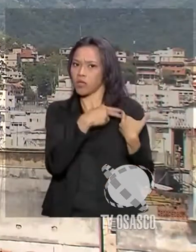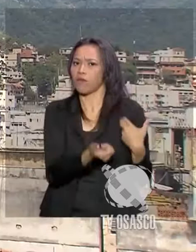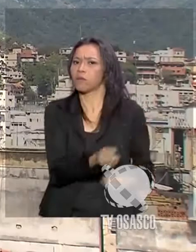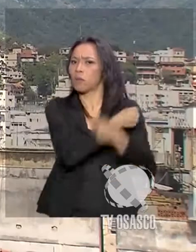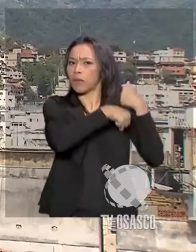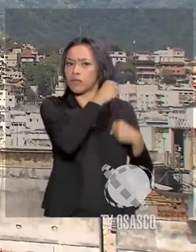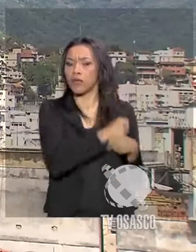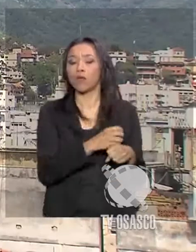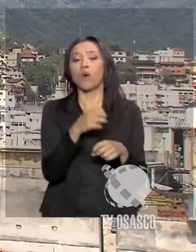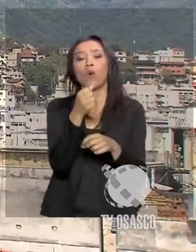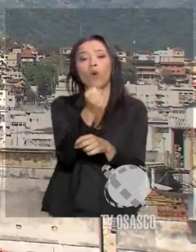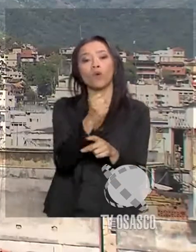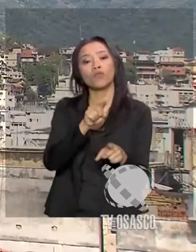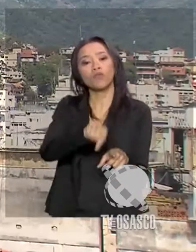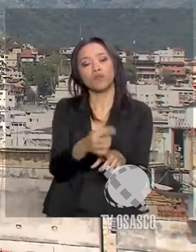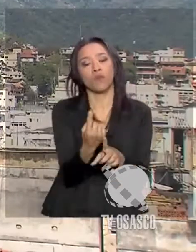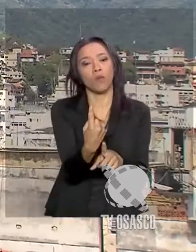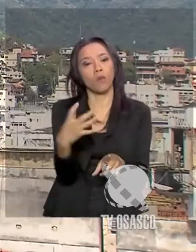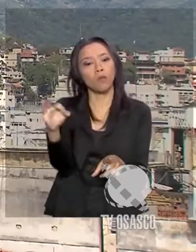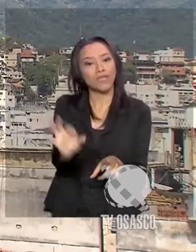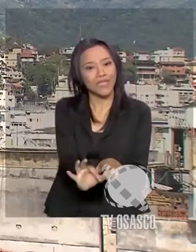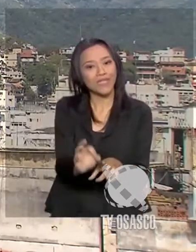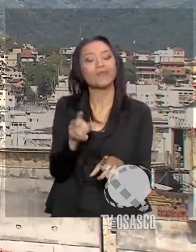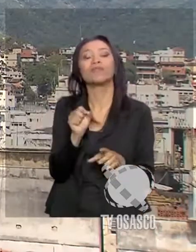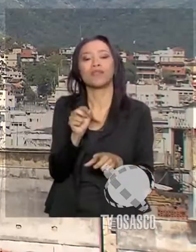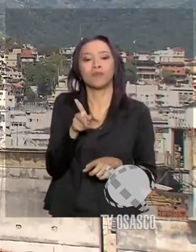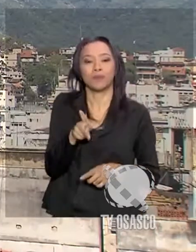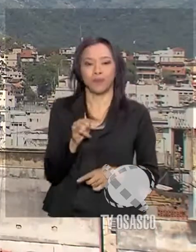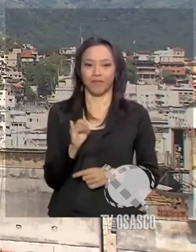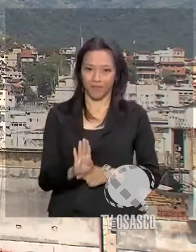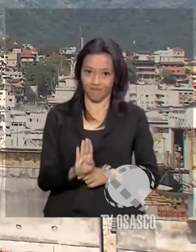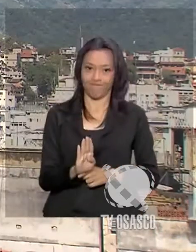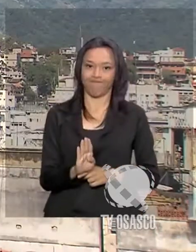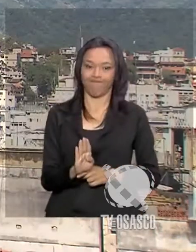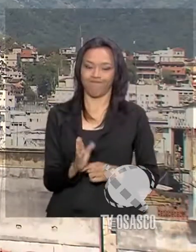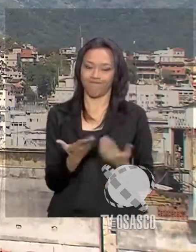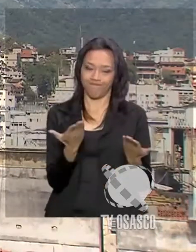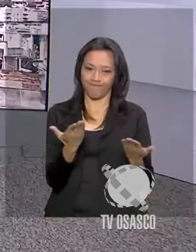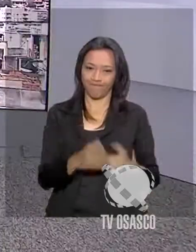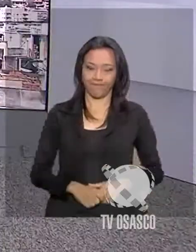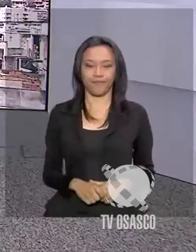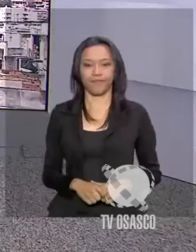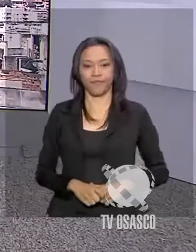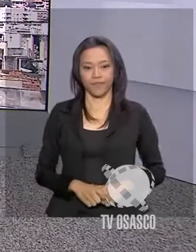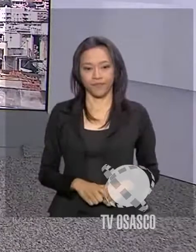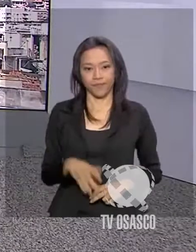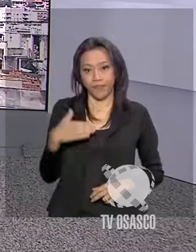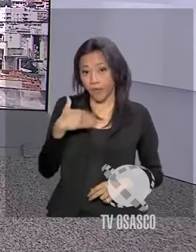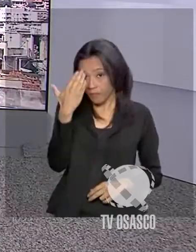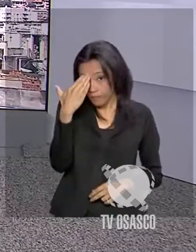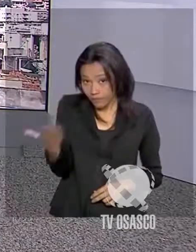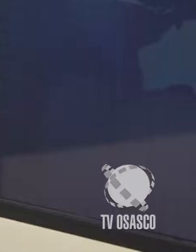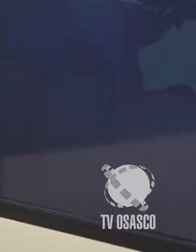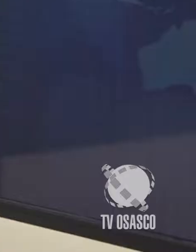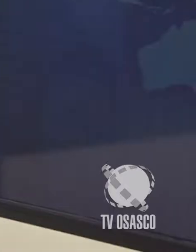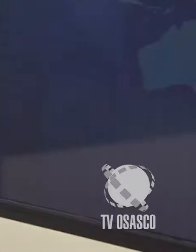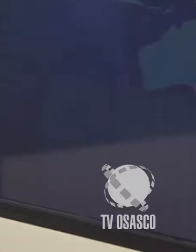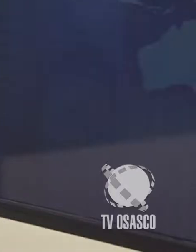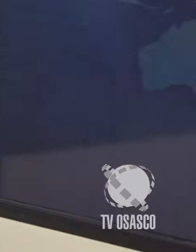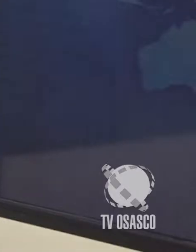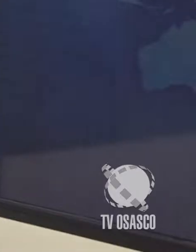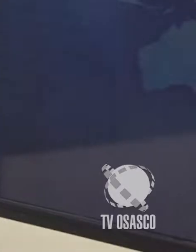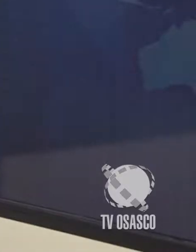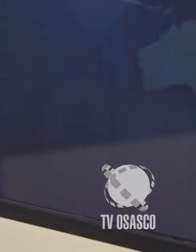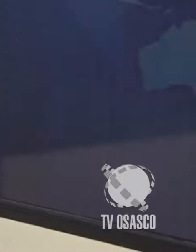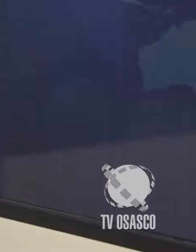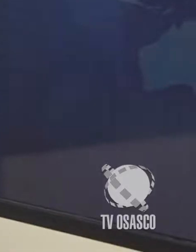por 8,1% do PIB brasileiro. Mara. Obrigada, Marcelo. E o